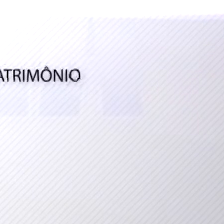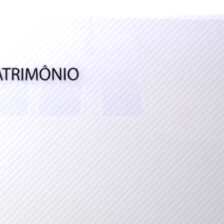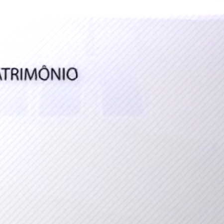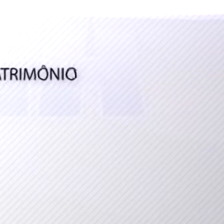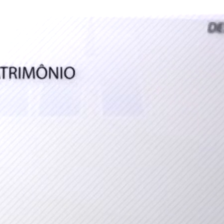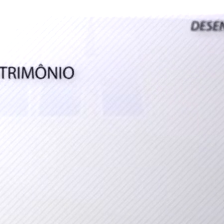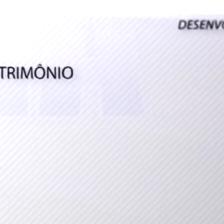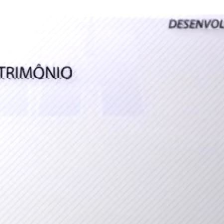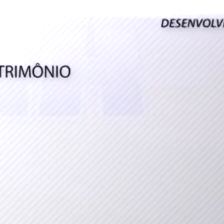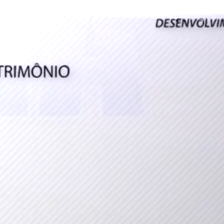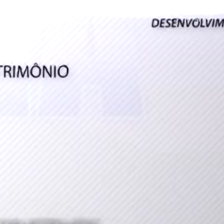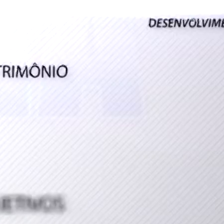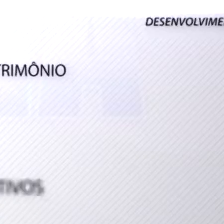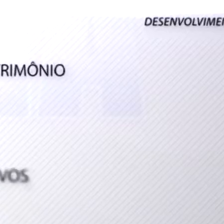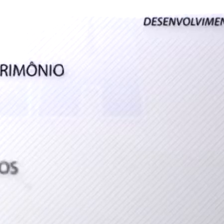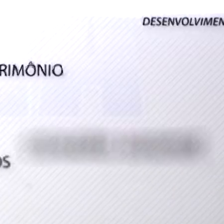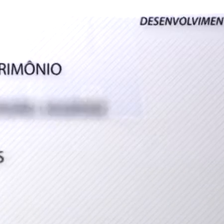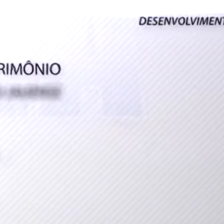Música